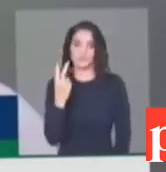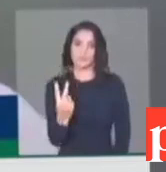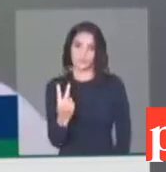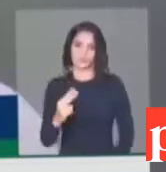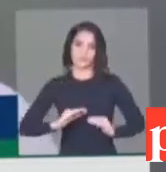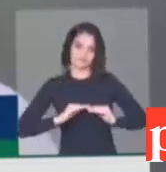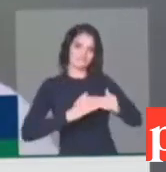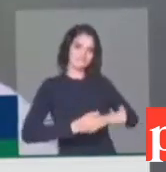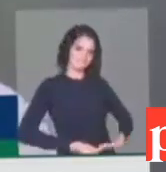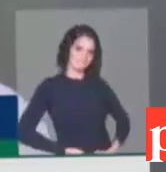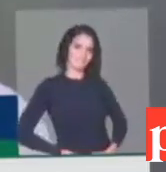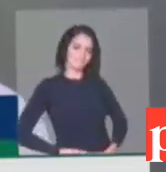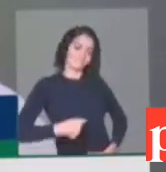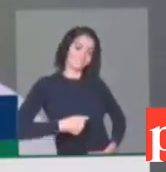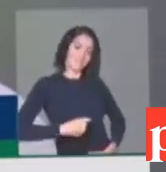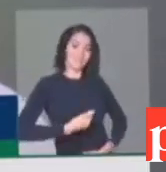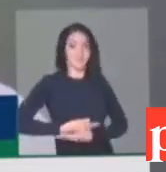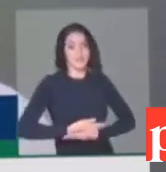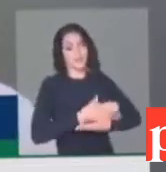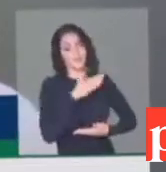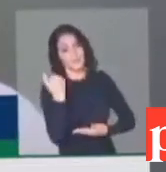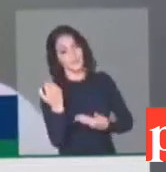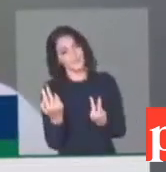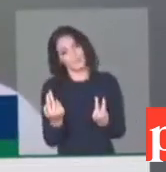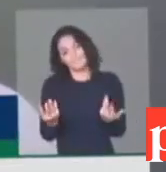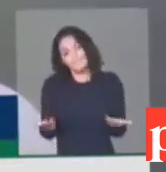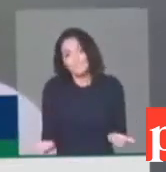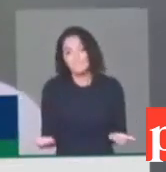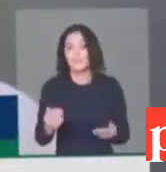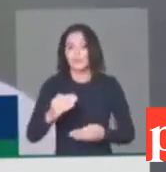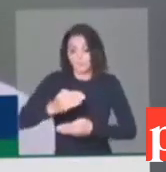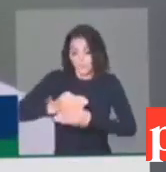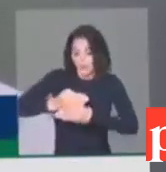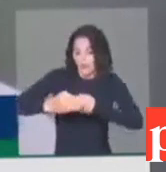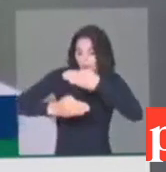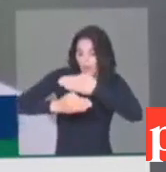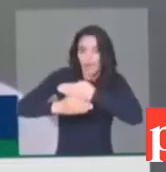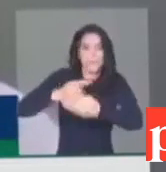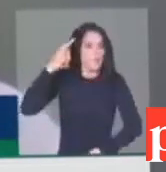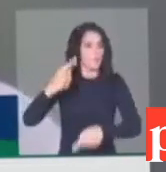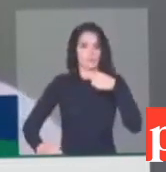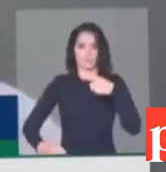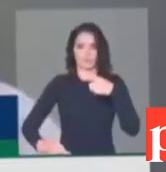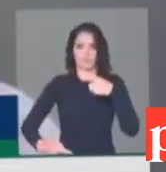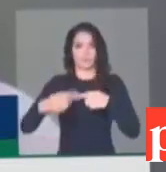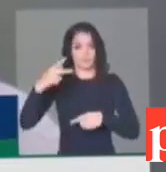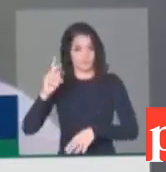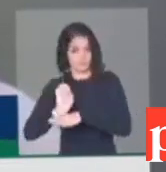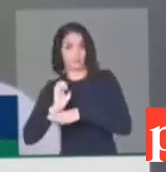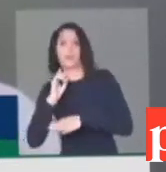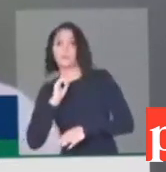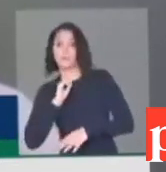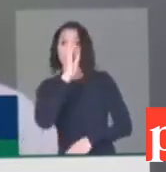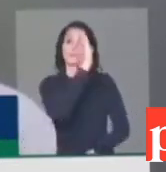grávidas. Portanto, essas barragens não poderão mais ser construídas nem alteadas em Minas Gerais e no Brasil.